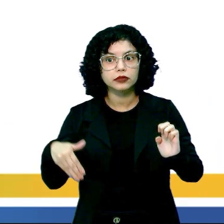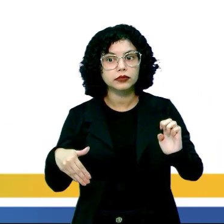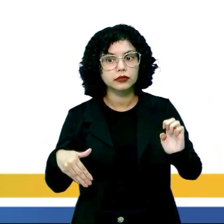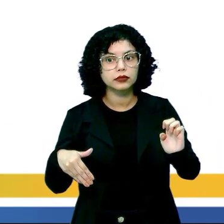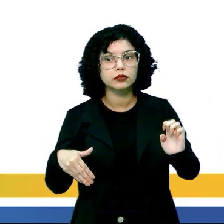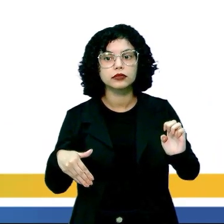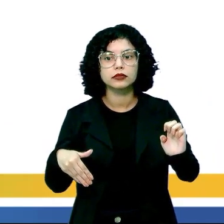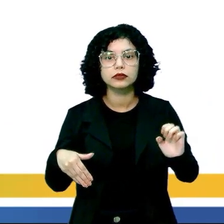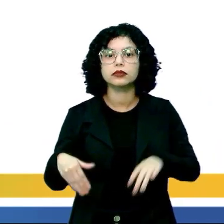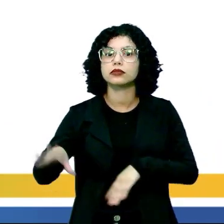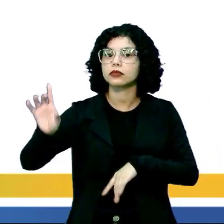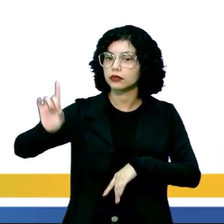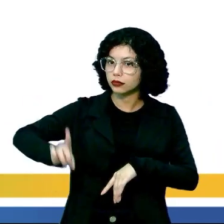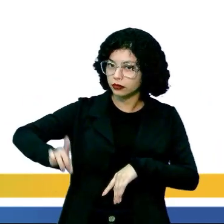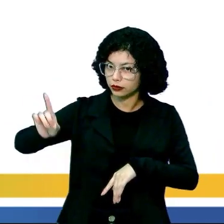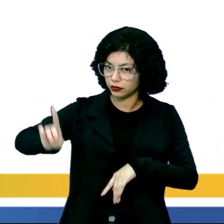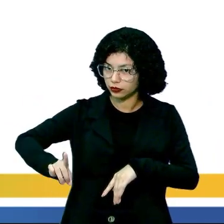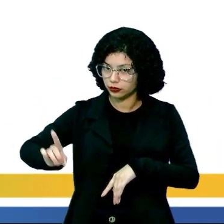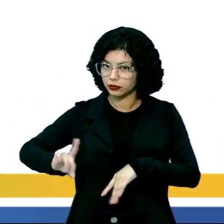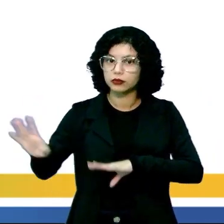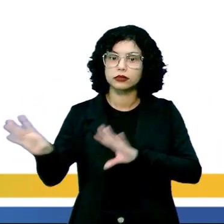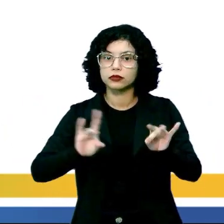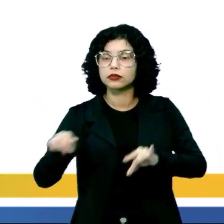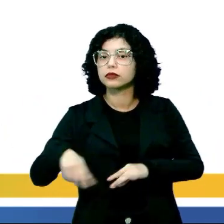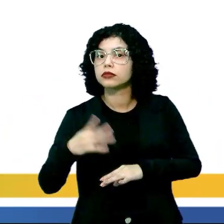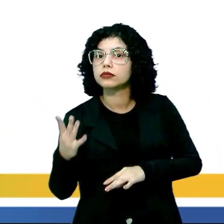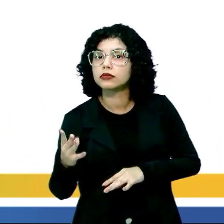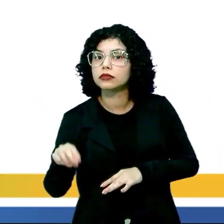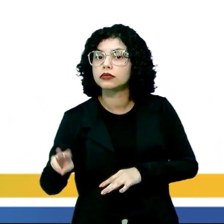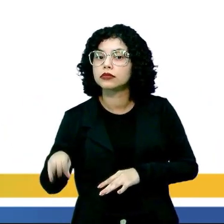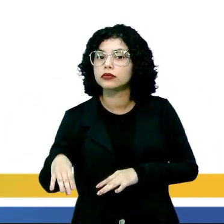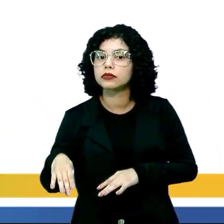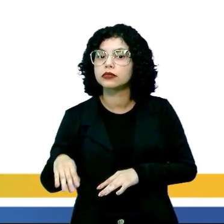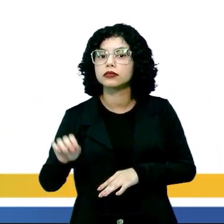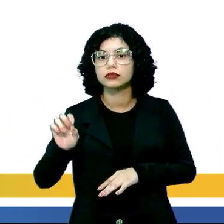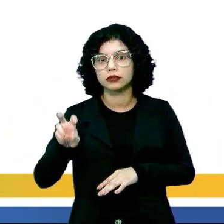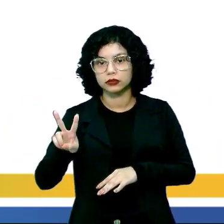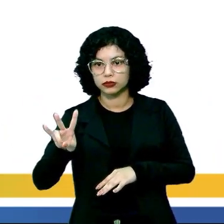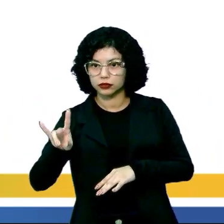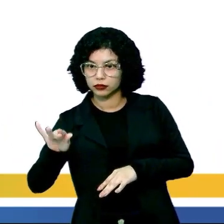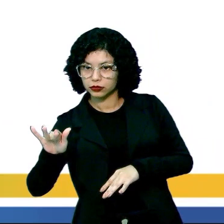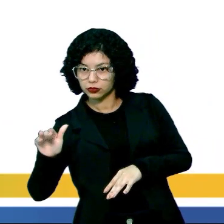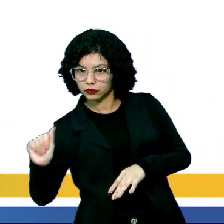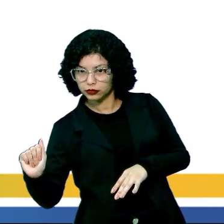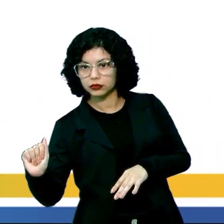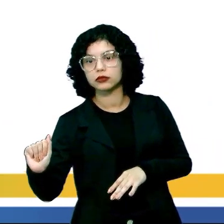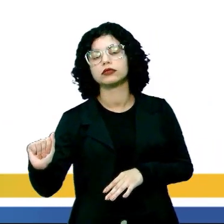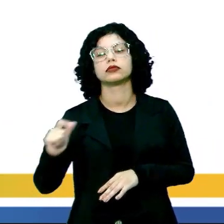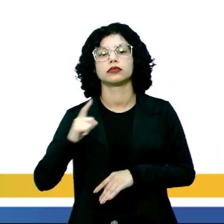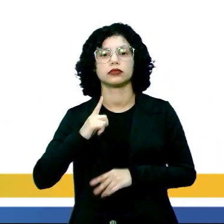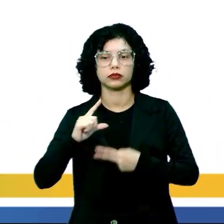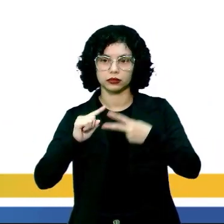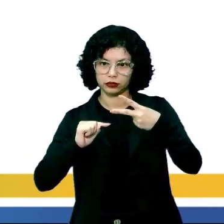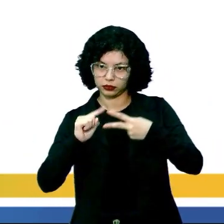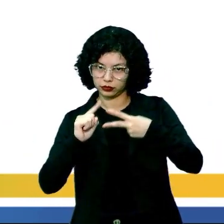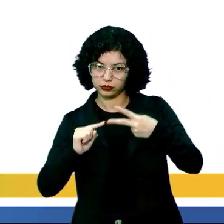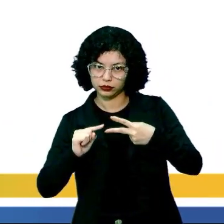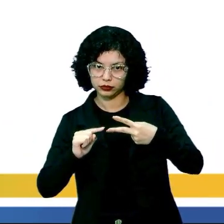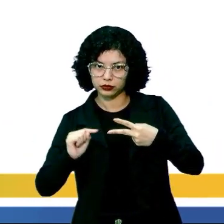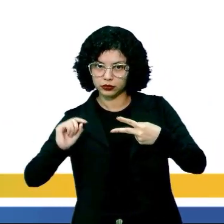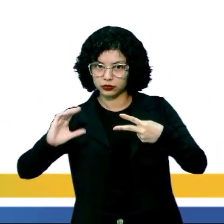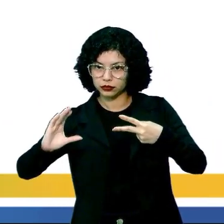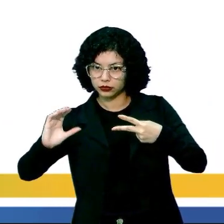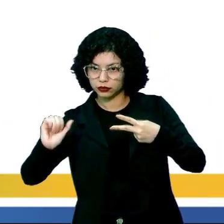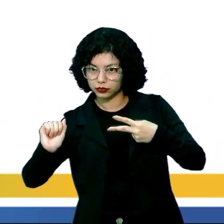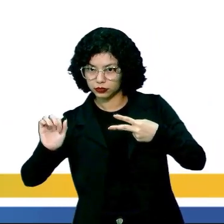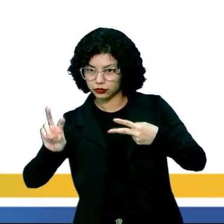pelo lado direito. Através de quem? Quem é que está chegando? É a veia. Aí a gente tem 2 tipos de veia. Veia